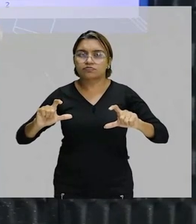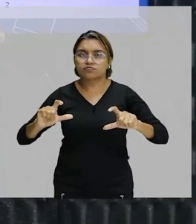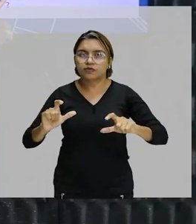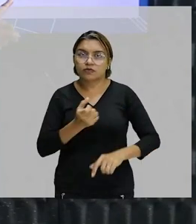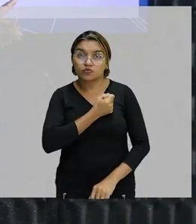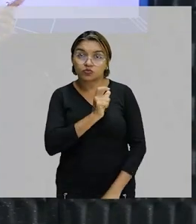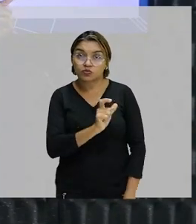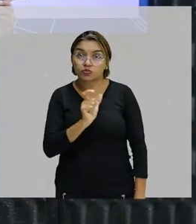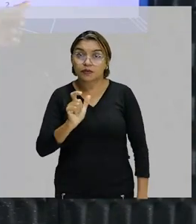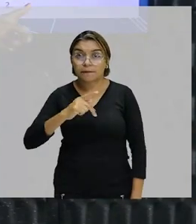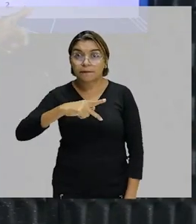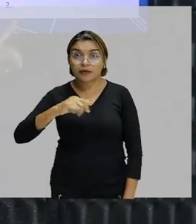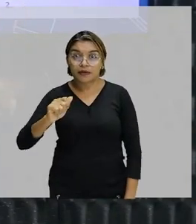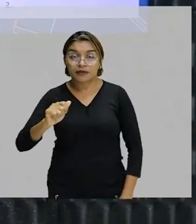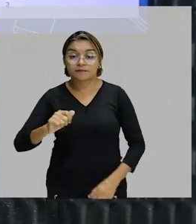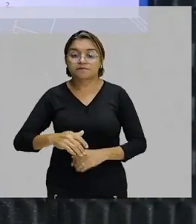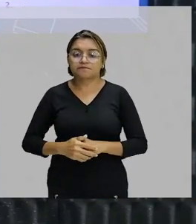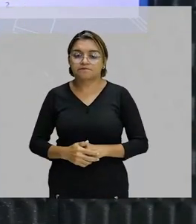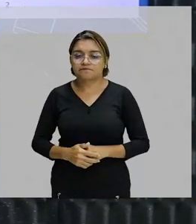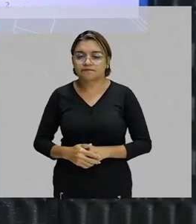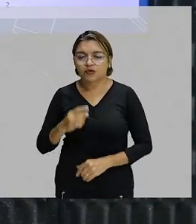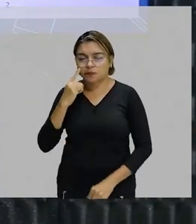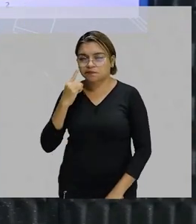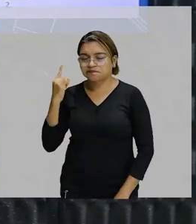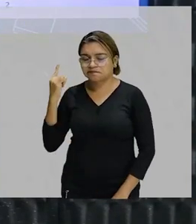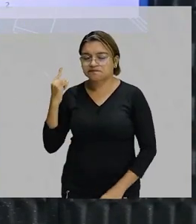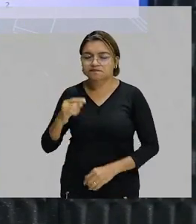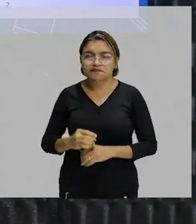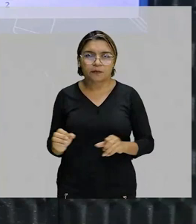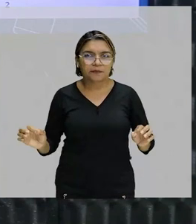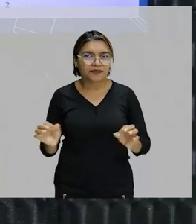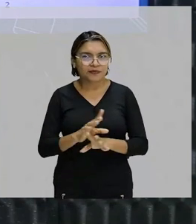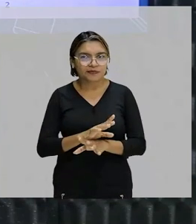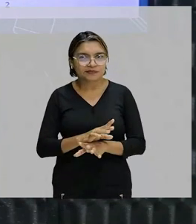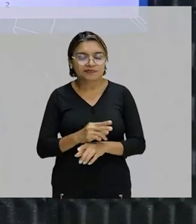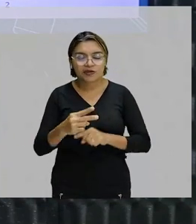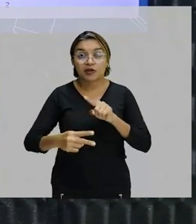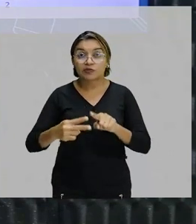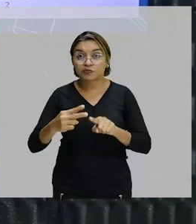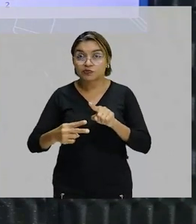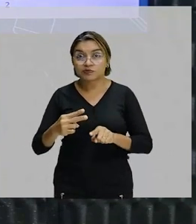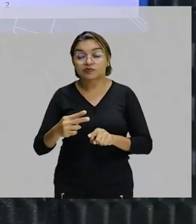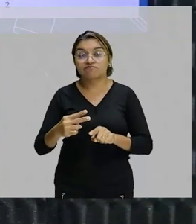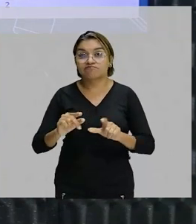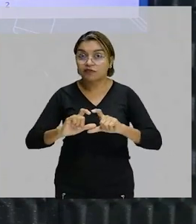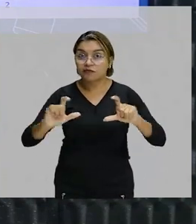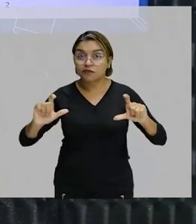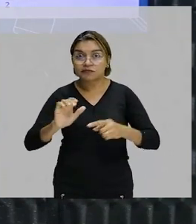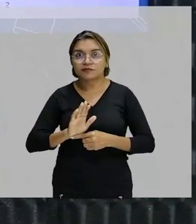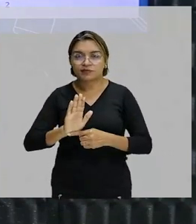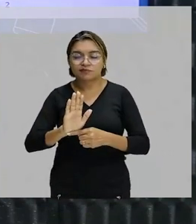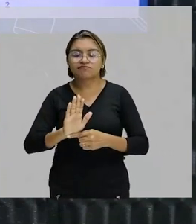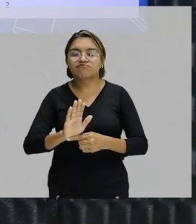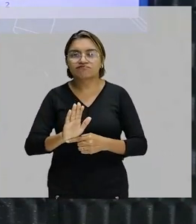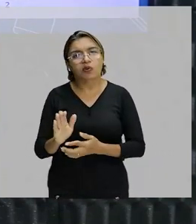A1 + an tudo isso vezes n dividido por 2 pronto essas duas fórmulas vão te ajudar demais